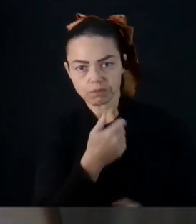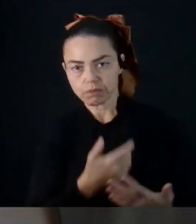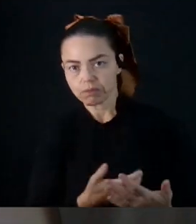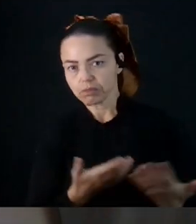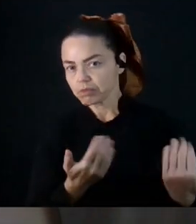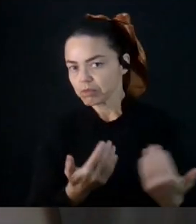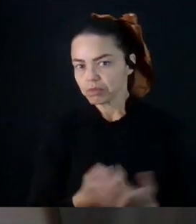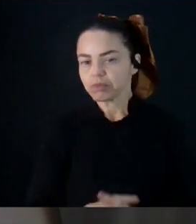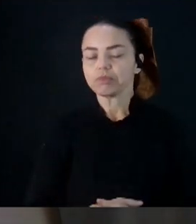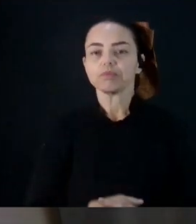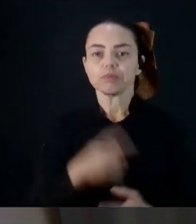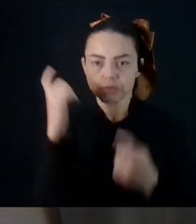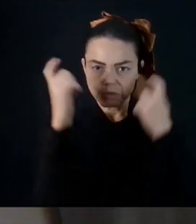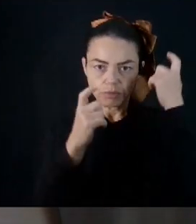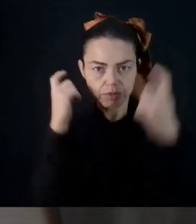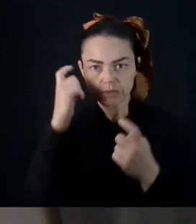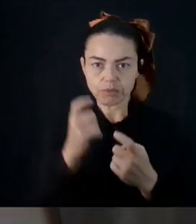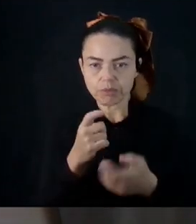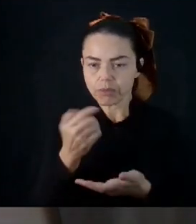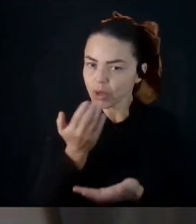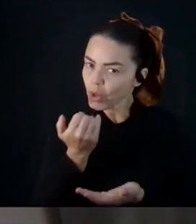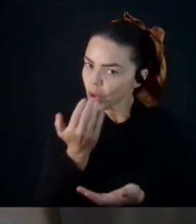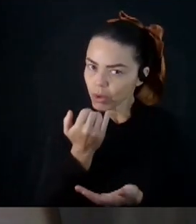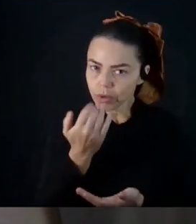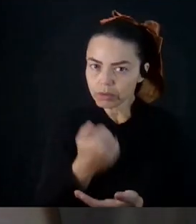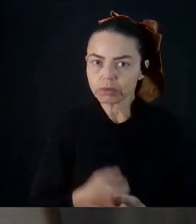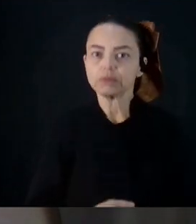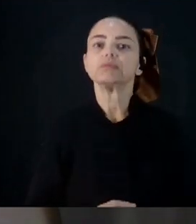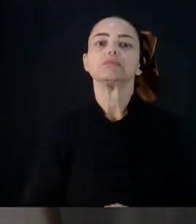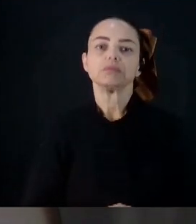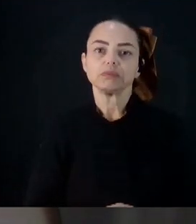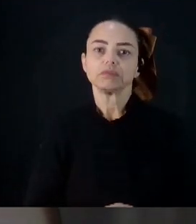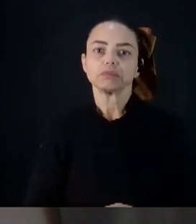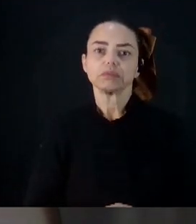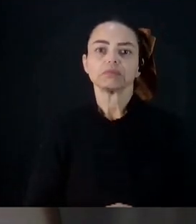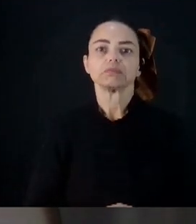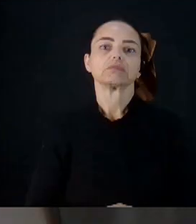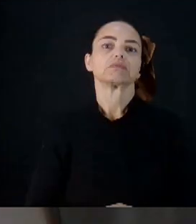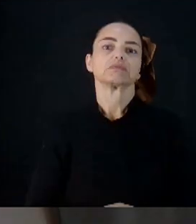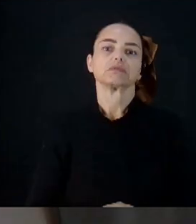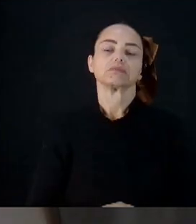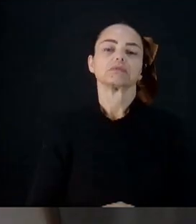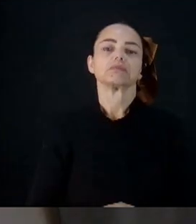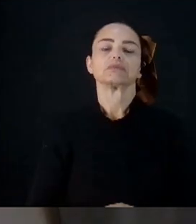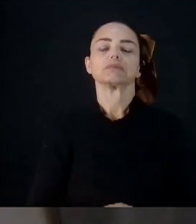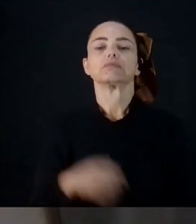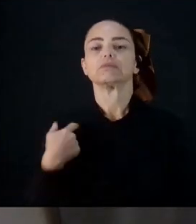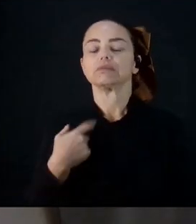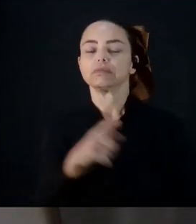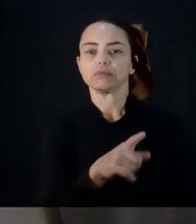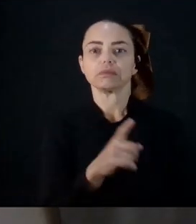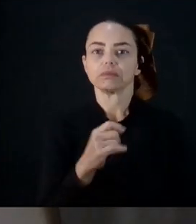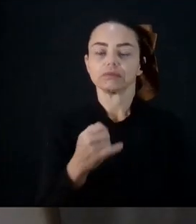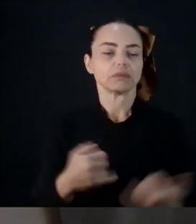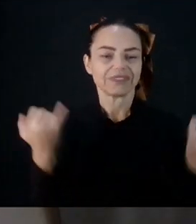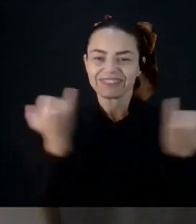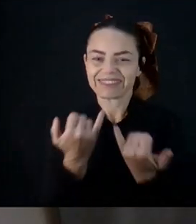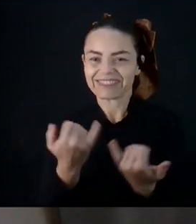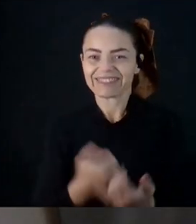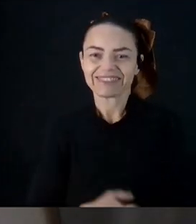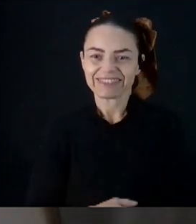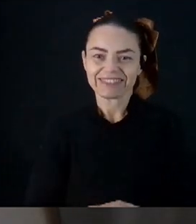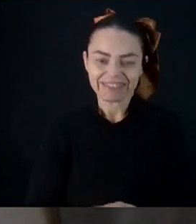muito preocupados com a alimentação. Olha só. Então, assim, Érica, será que eu já devia fazer uma dieta? Olha